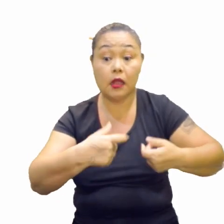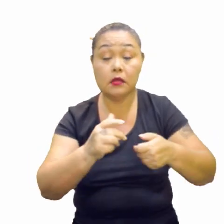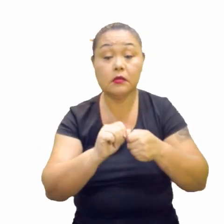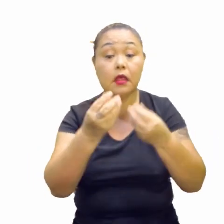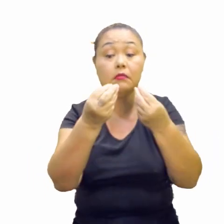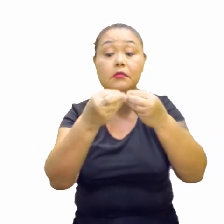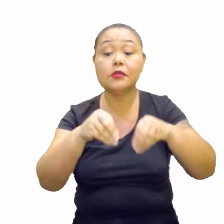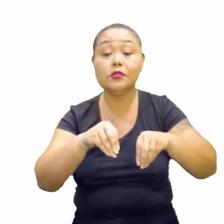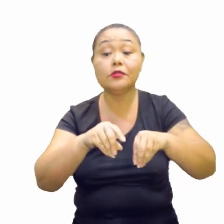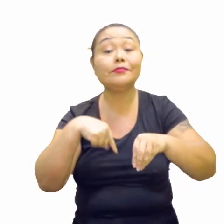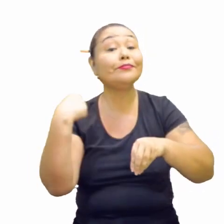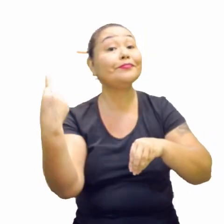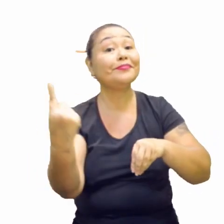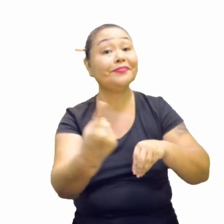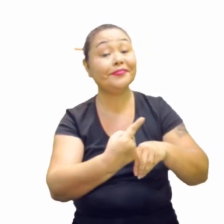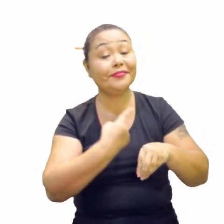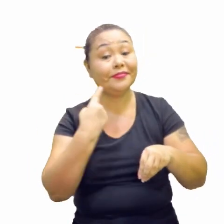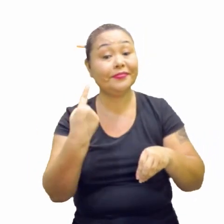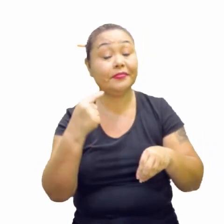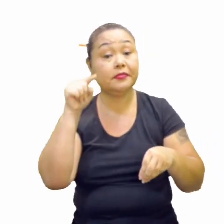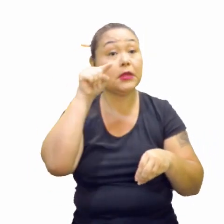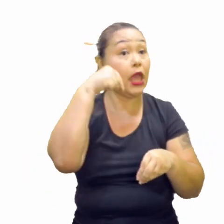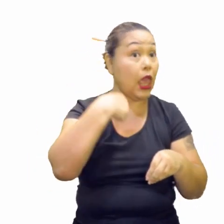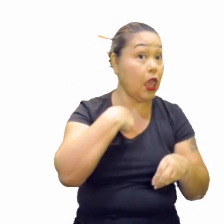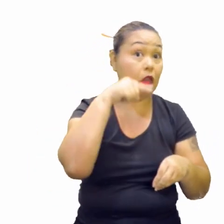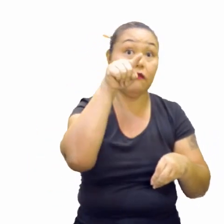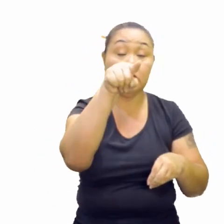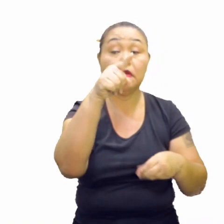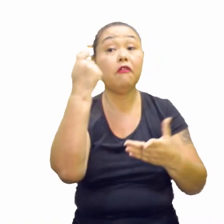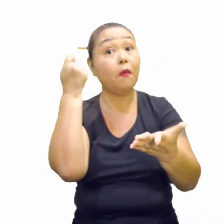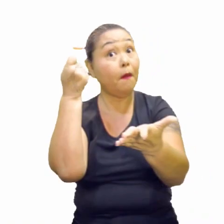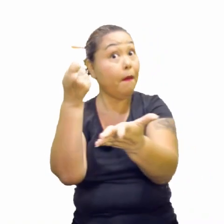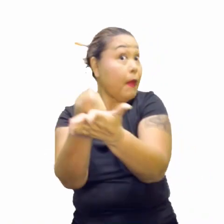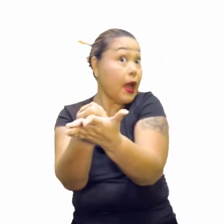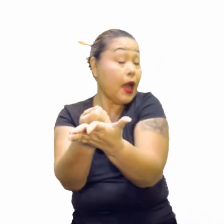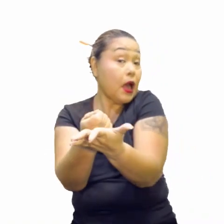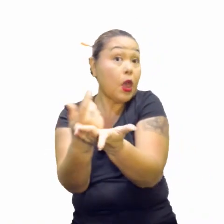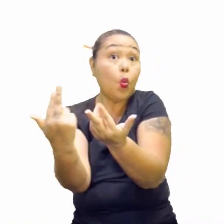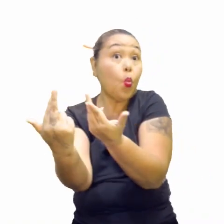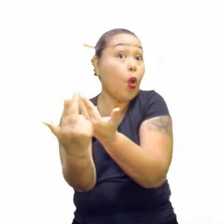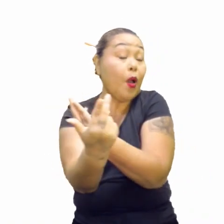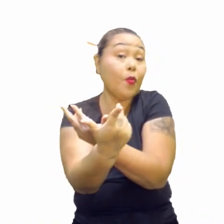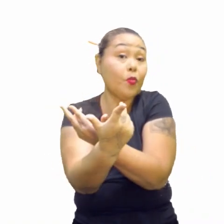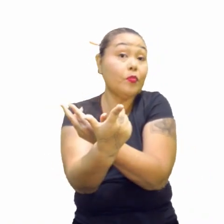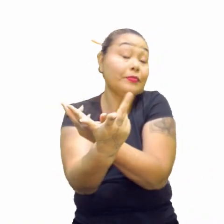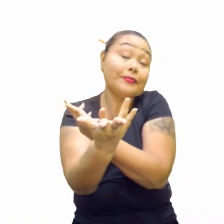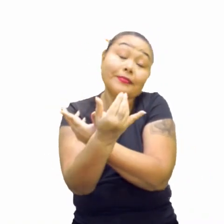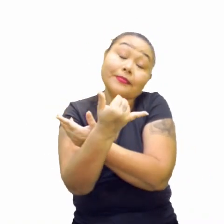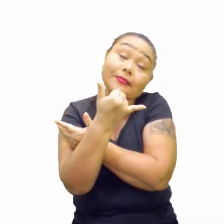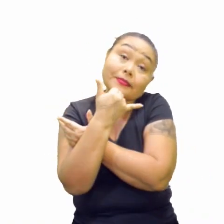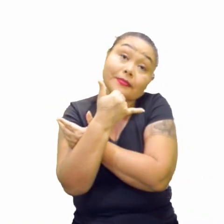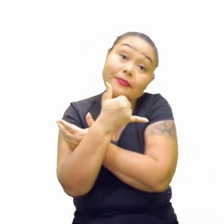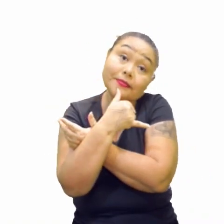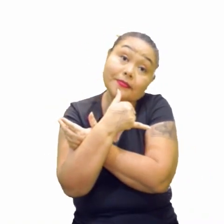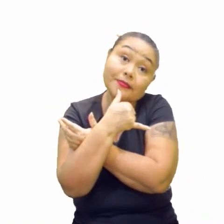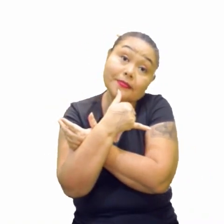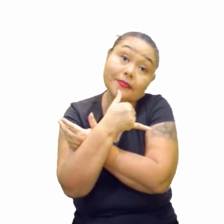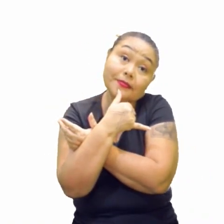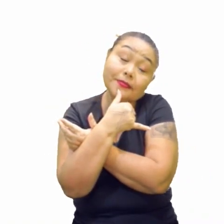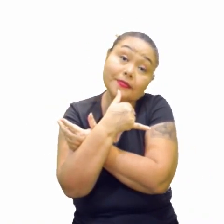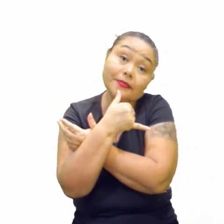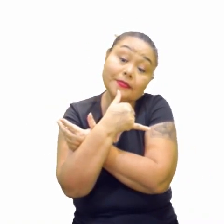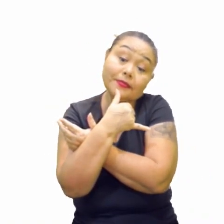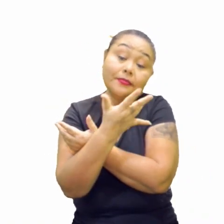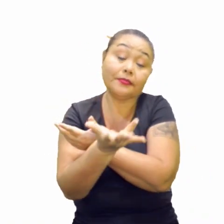mundo. Eu, você, vamos pagar as contas. Infelizmente. E